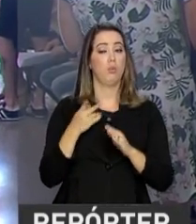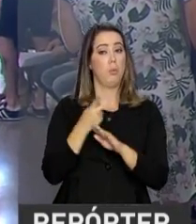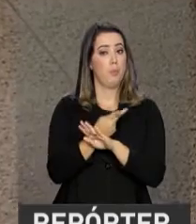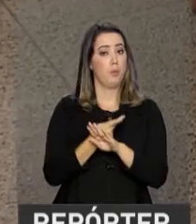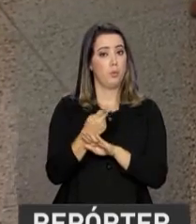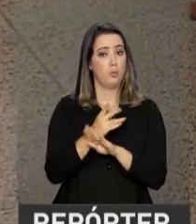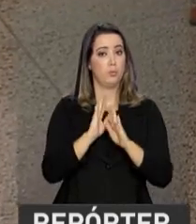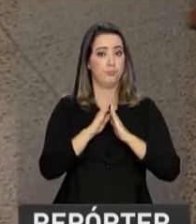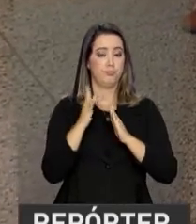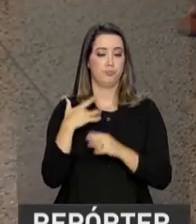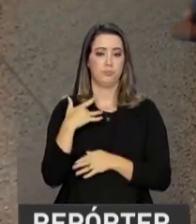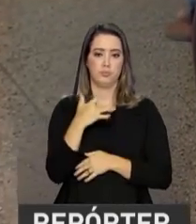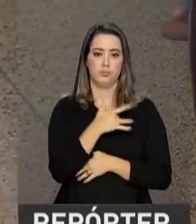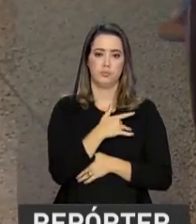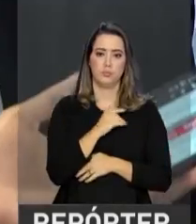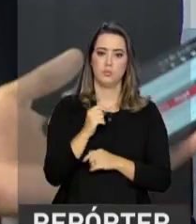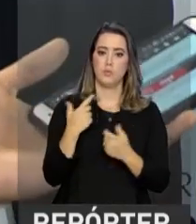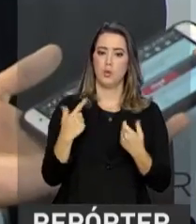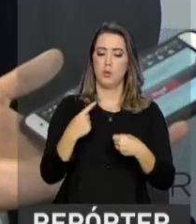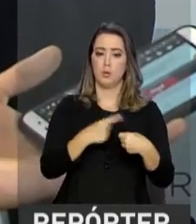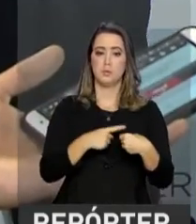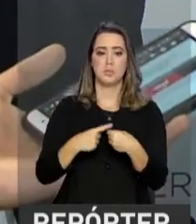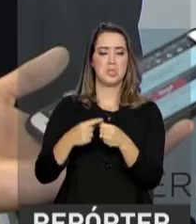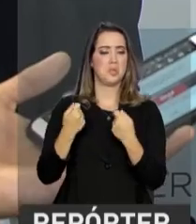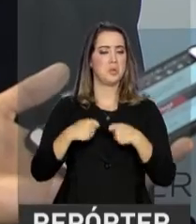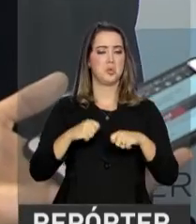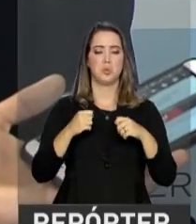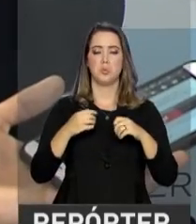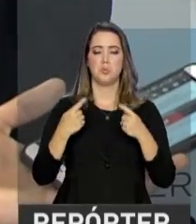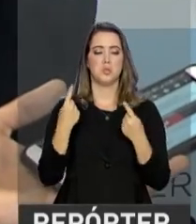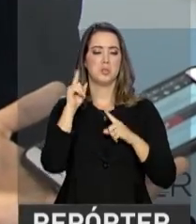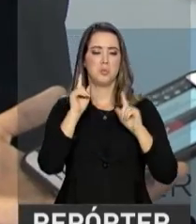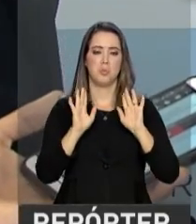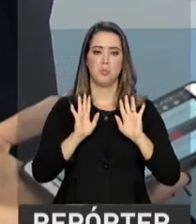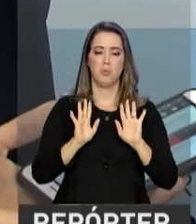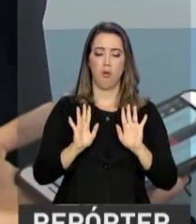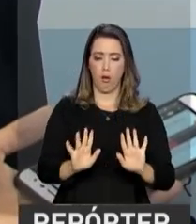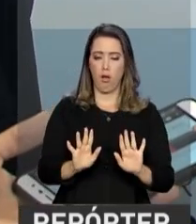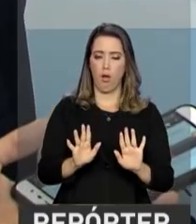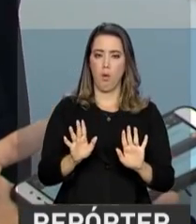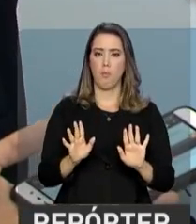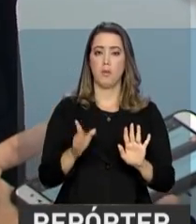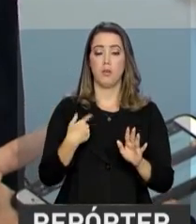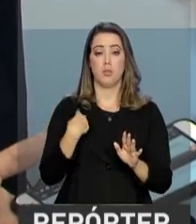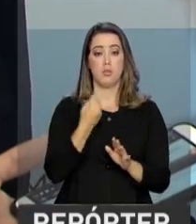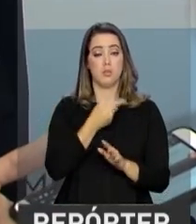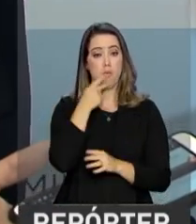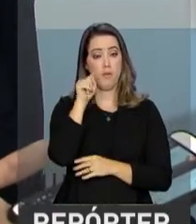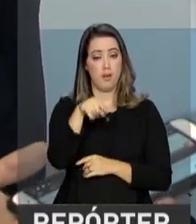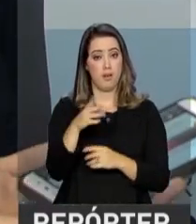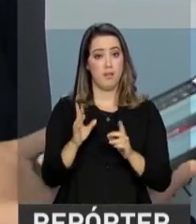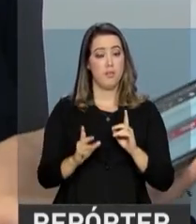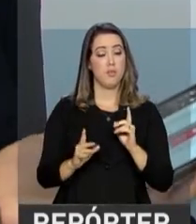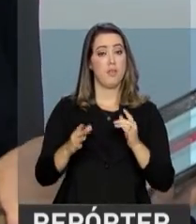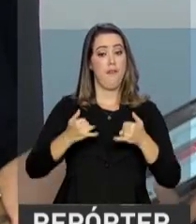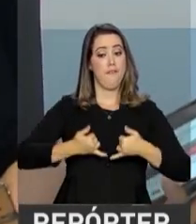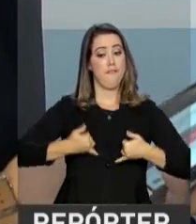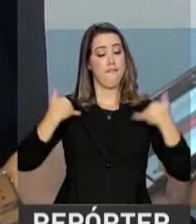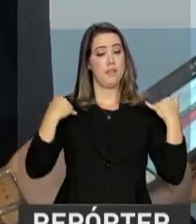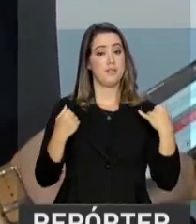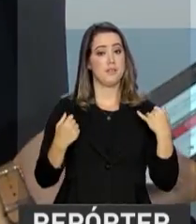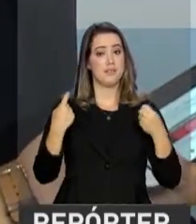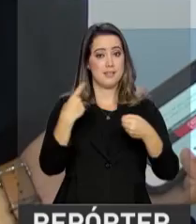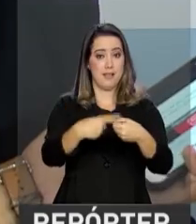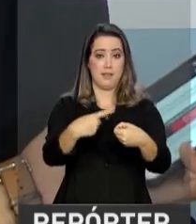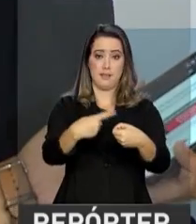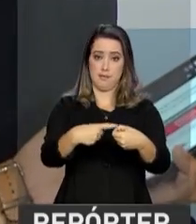áreas urbanas não precisa se preocupar. Nós estamos falando dos festejos urbanos que ocorrem no carnaval.